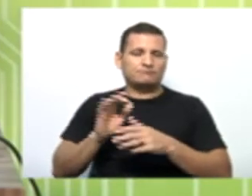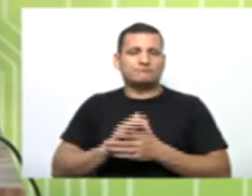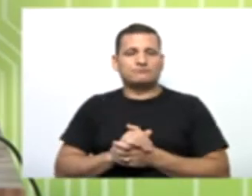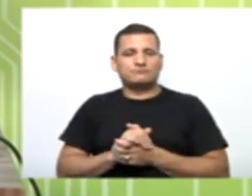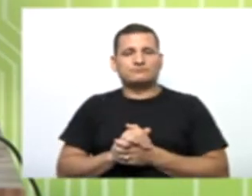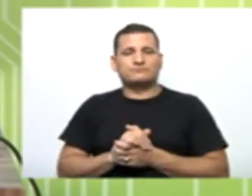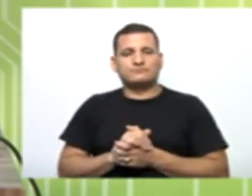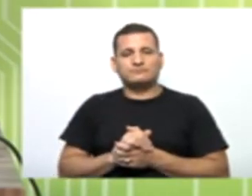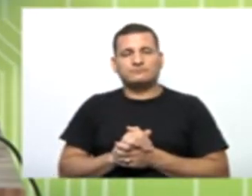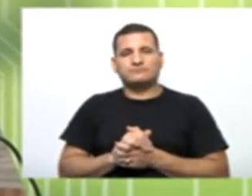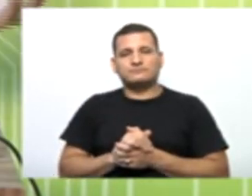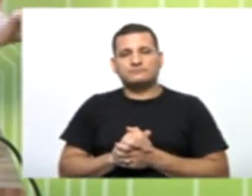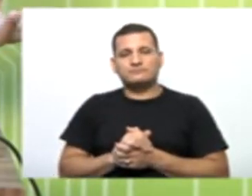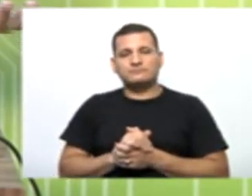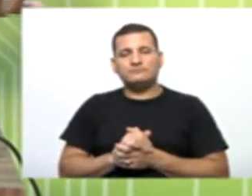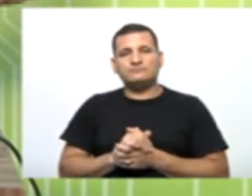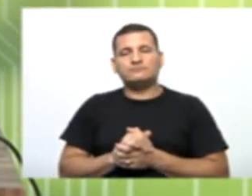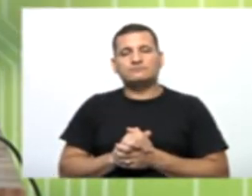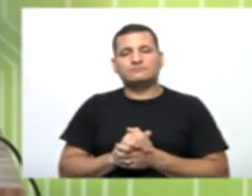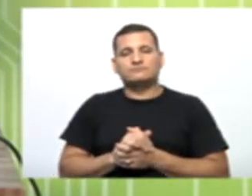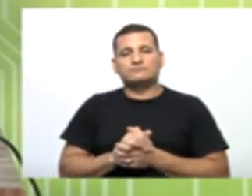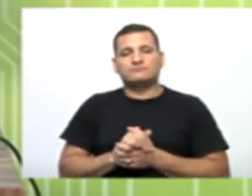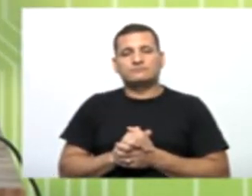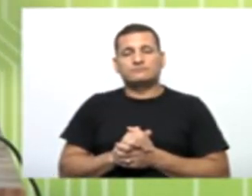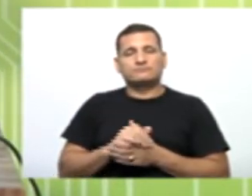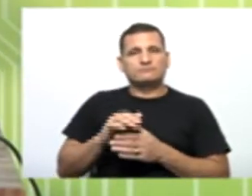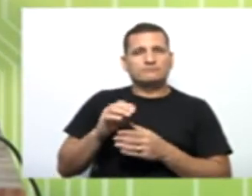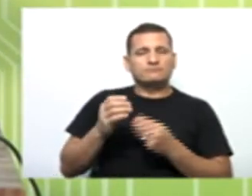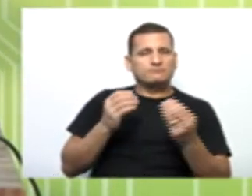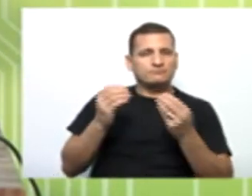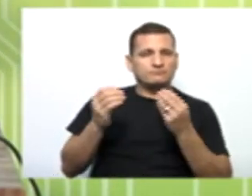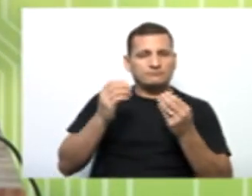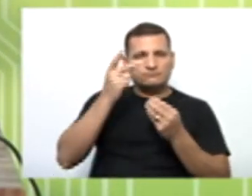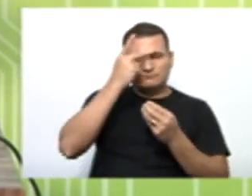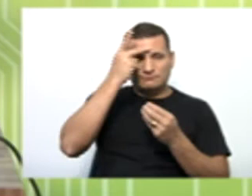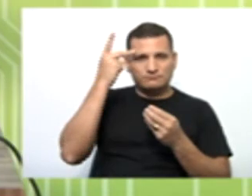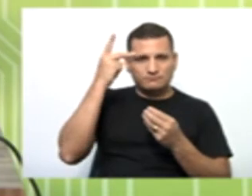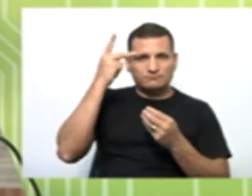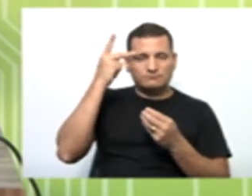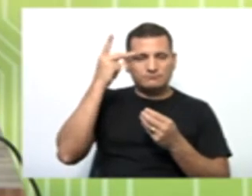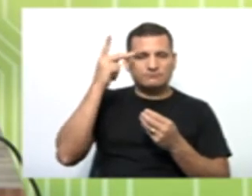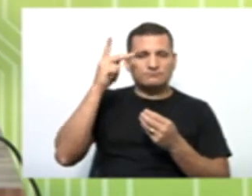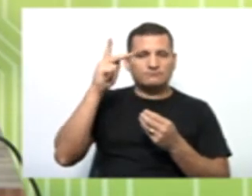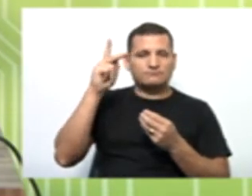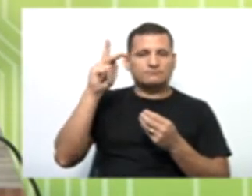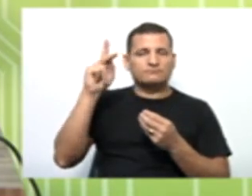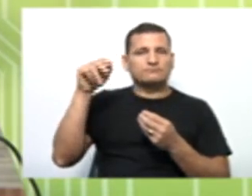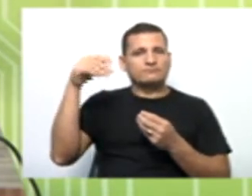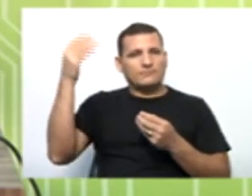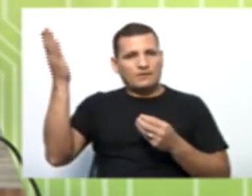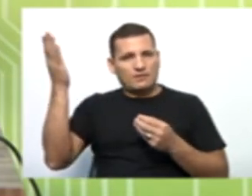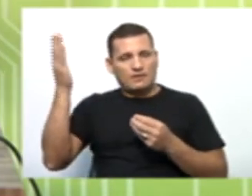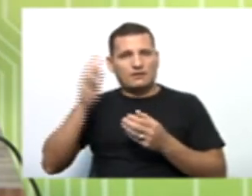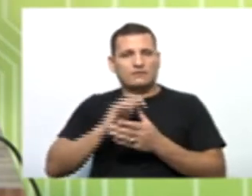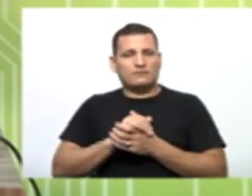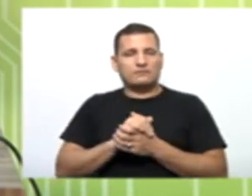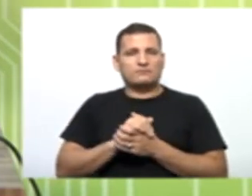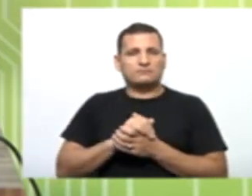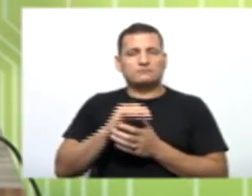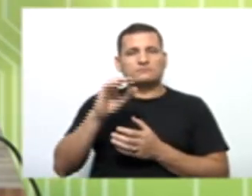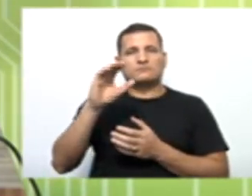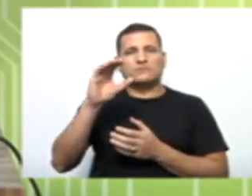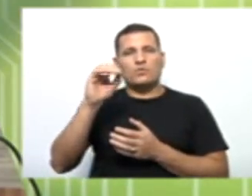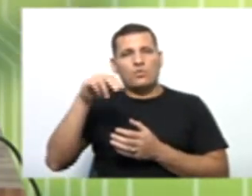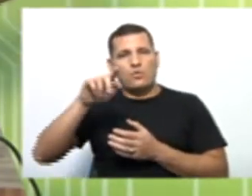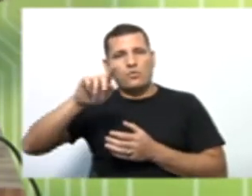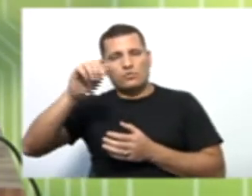diferentes, né, das relações de pessoas de outros países. Então, a forma como uma pessoa se comporta na República Democrática do Congo, por